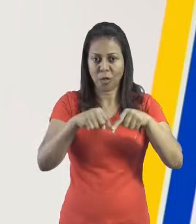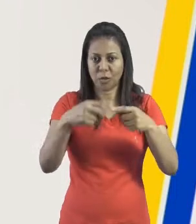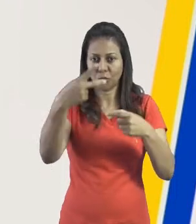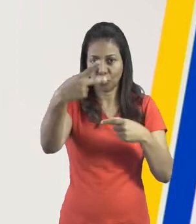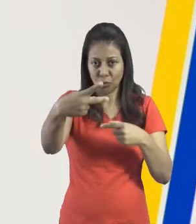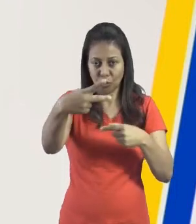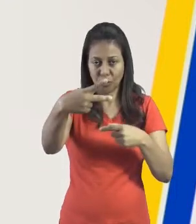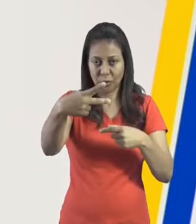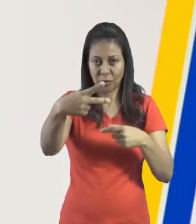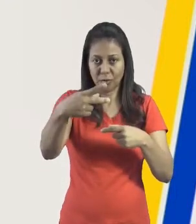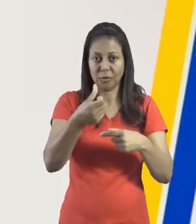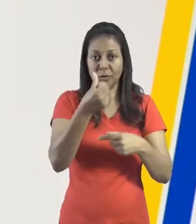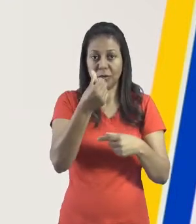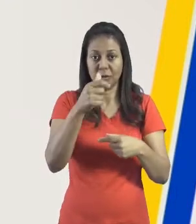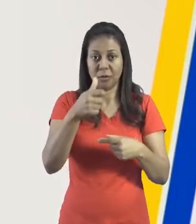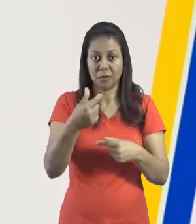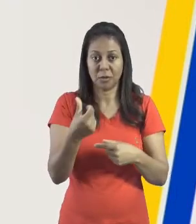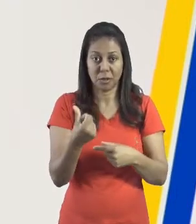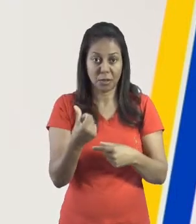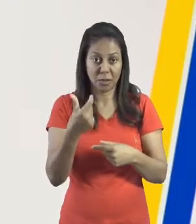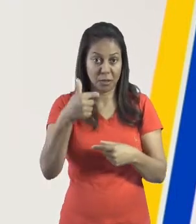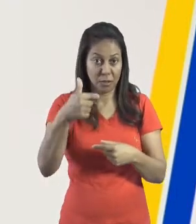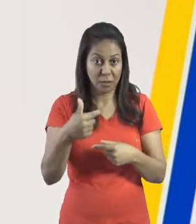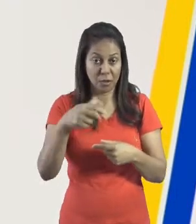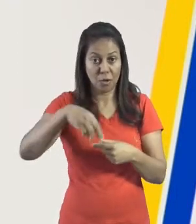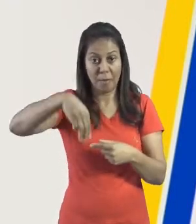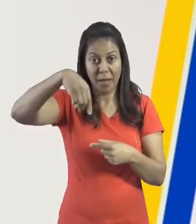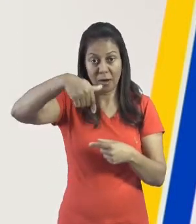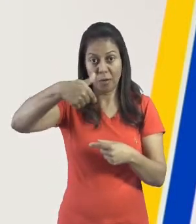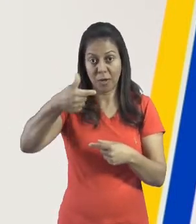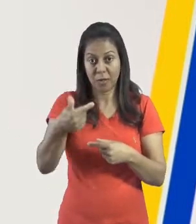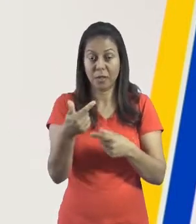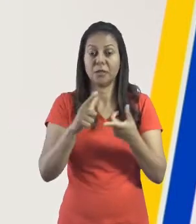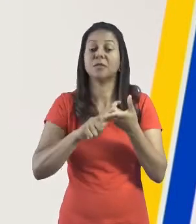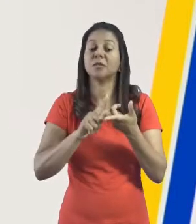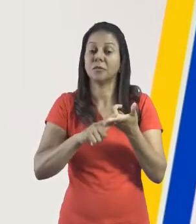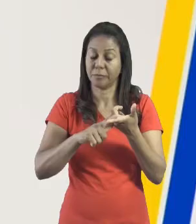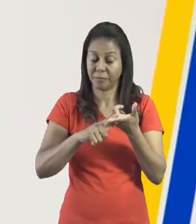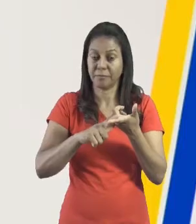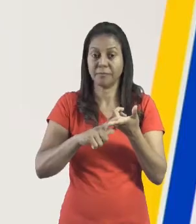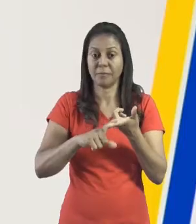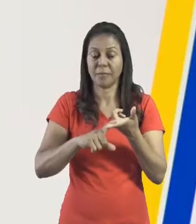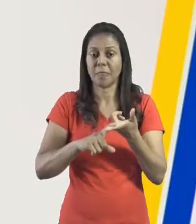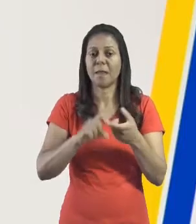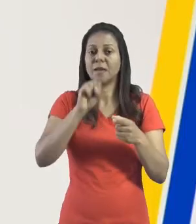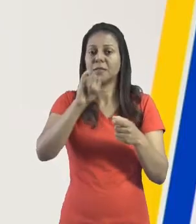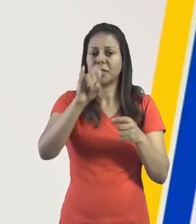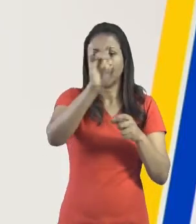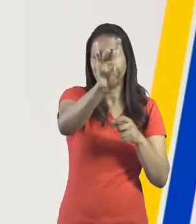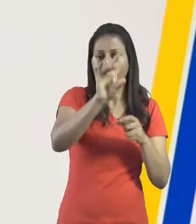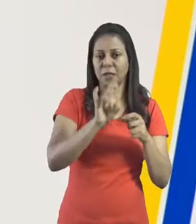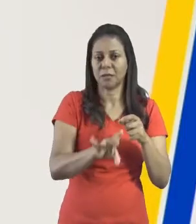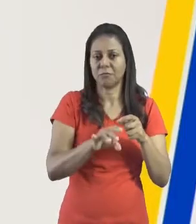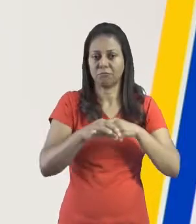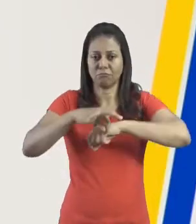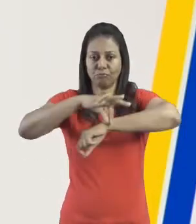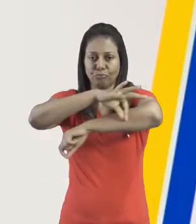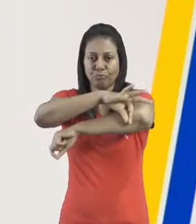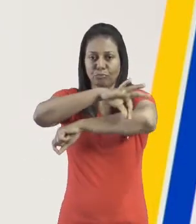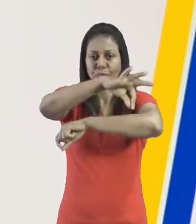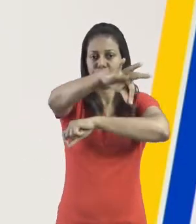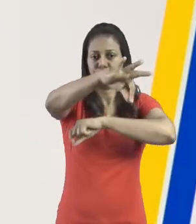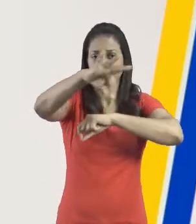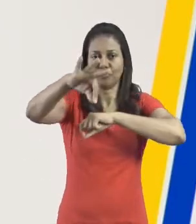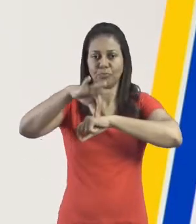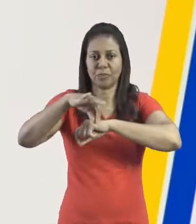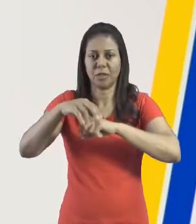de 162 metros quadrados. E aí, se a medida de cada lado, né, desse quadrado